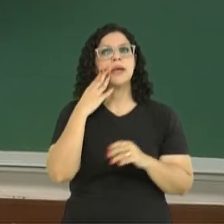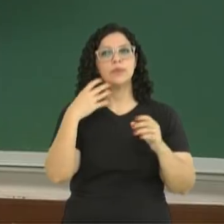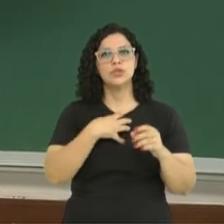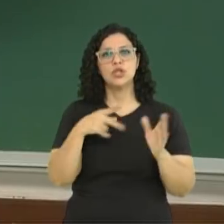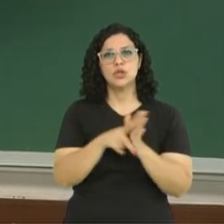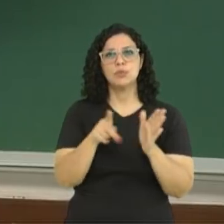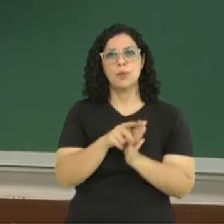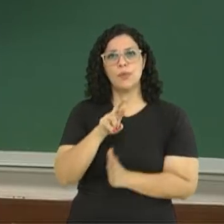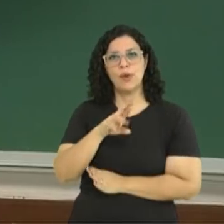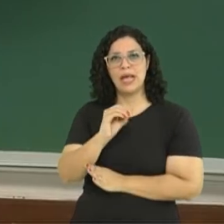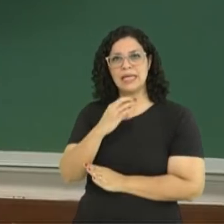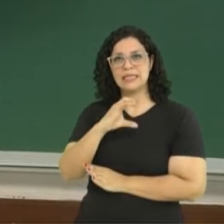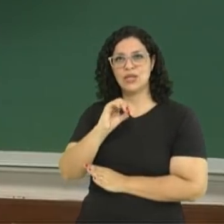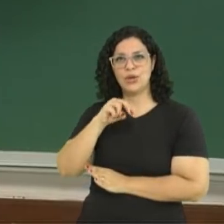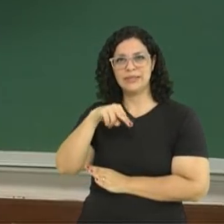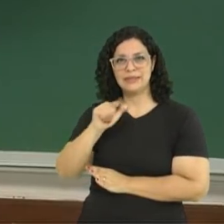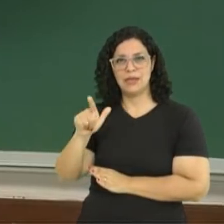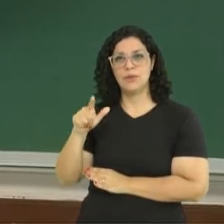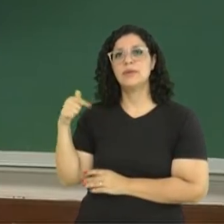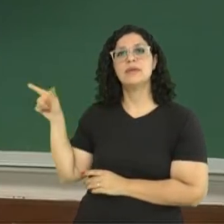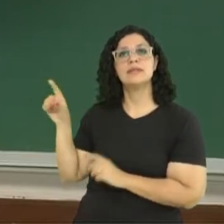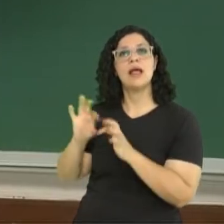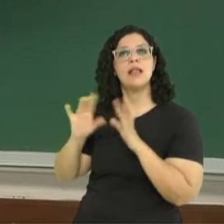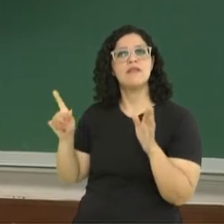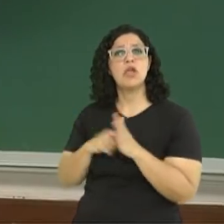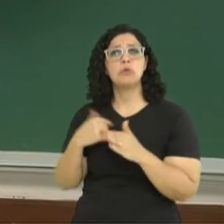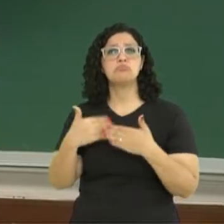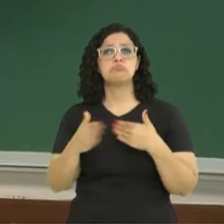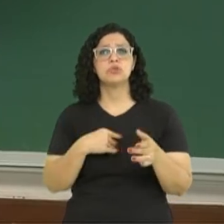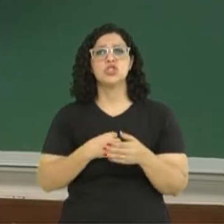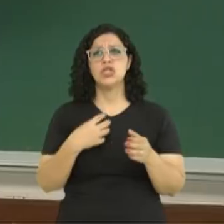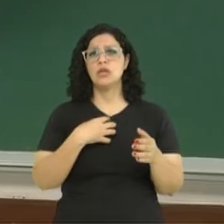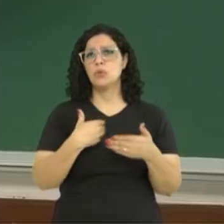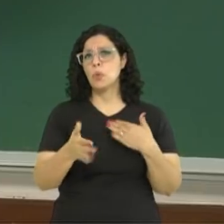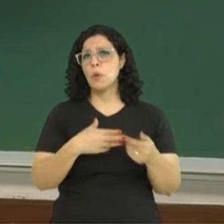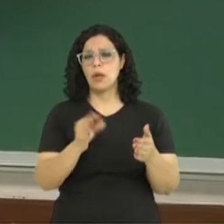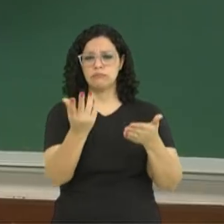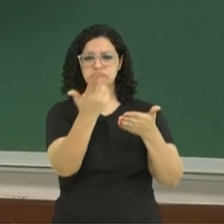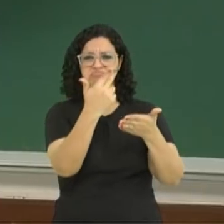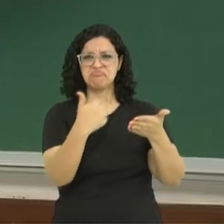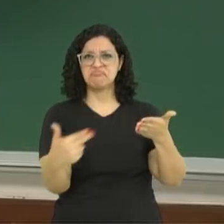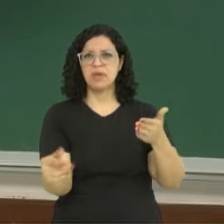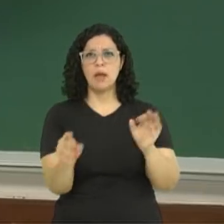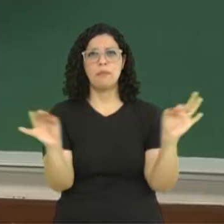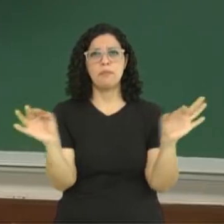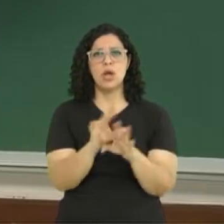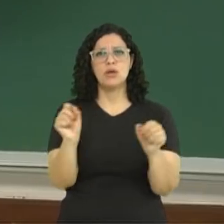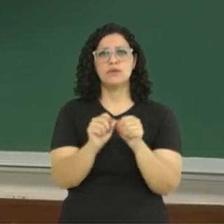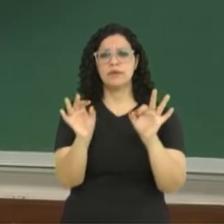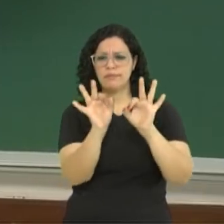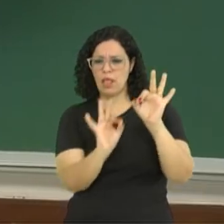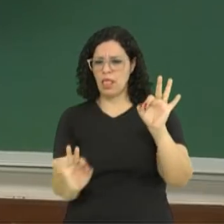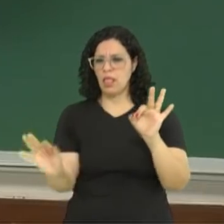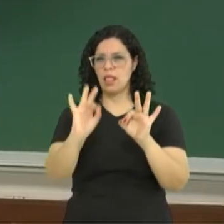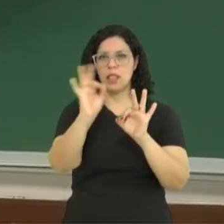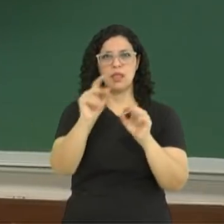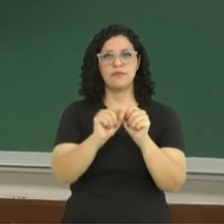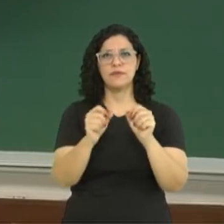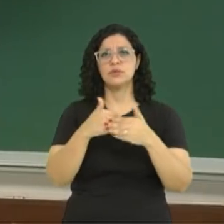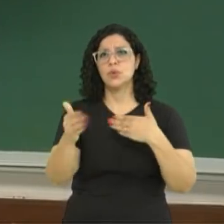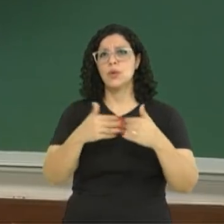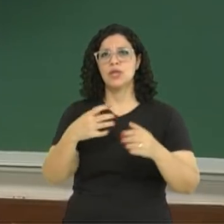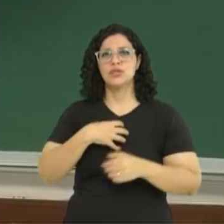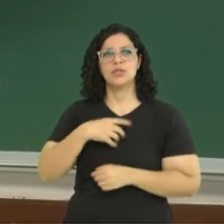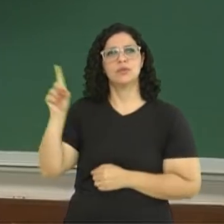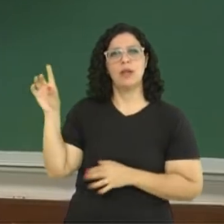por isso que elas são racionais. E as livres são coisas que aparecem no acaso. Você está pintando, de repente fechou uma forma, sem querer apareceu